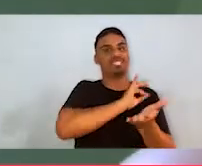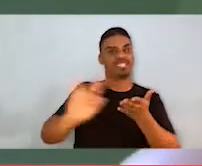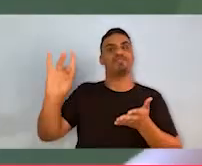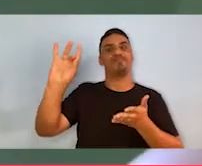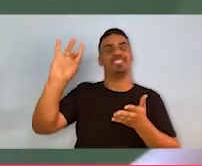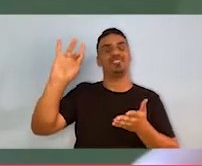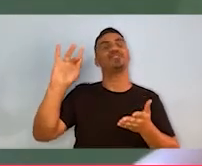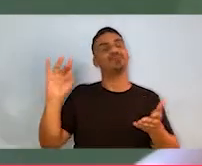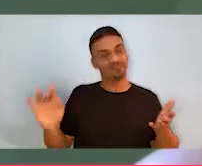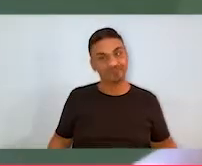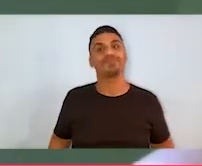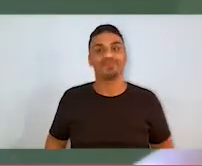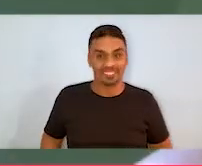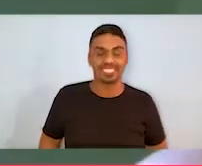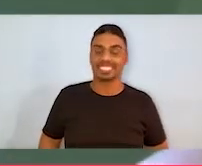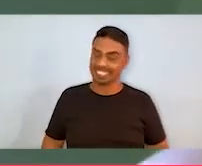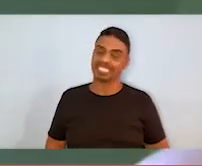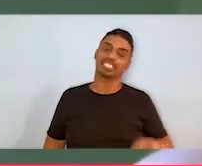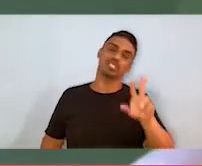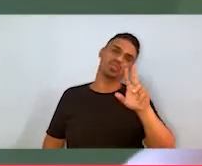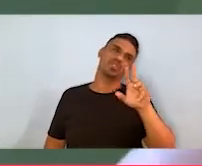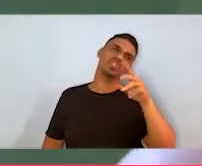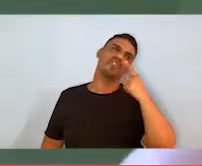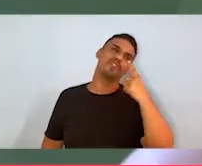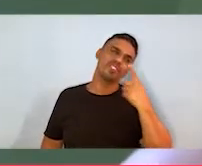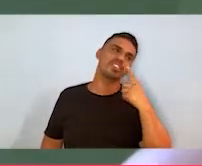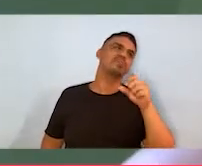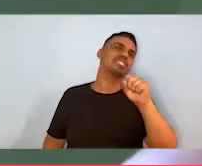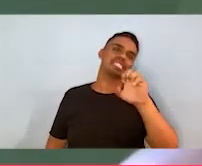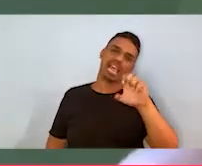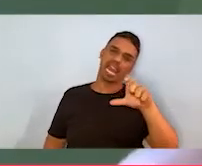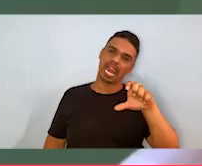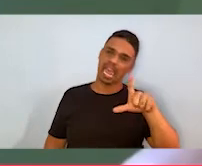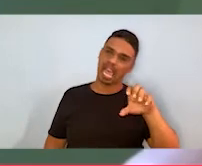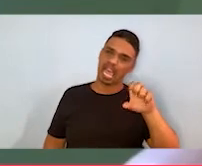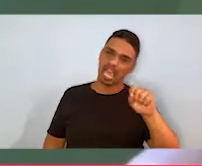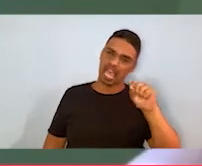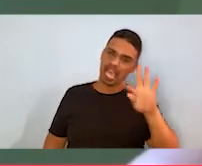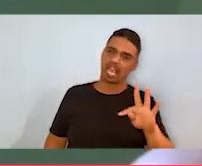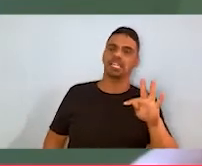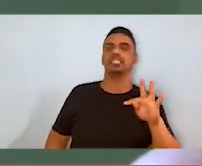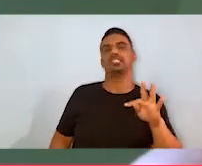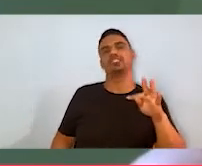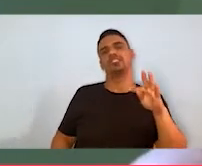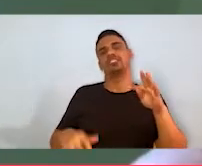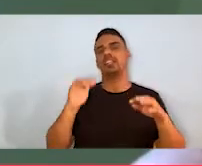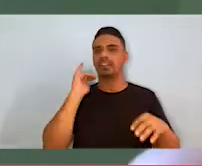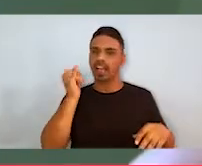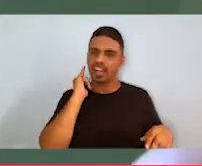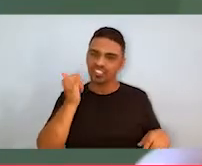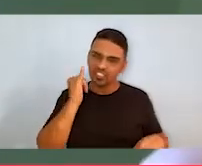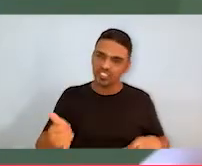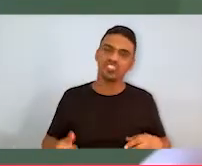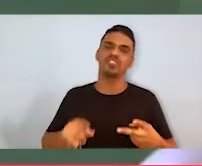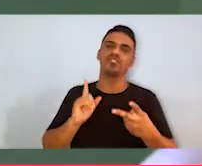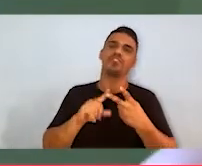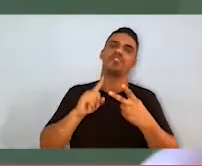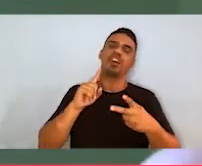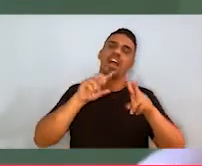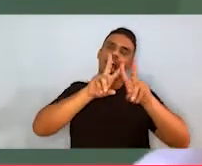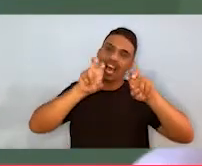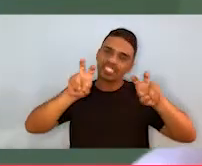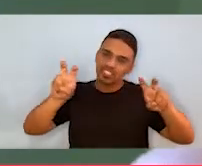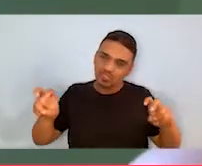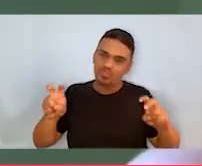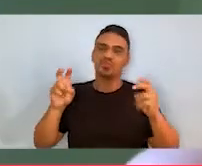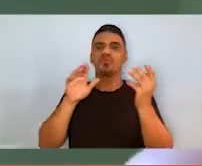me intimida, mas tudo que eu já vi sobre Celeste, de narrativa, da própria questão de gameplay, até as matérias que saíram